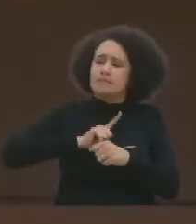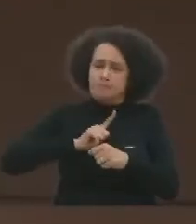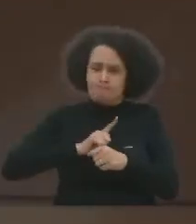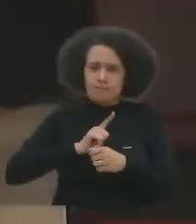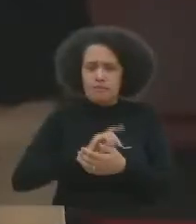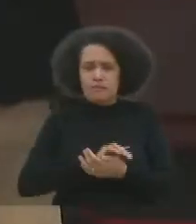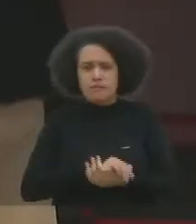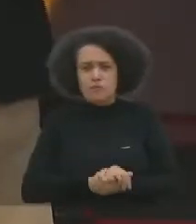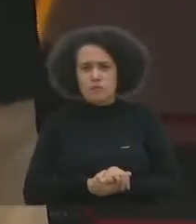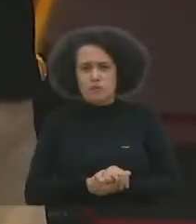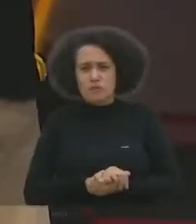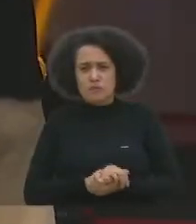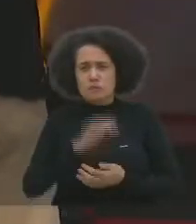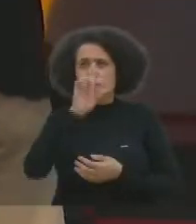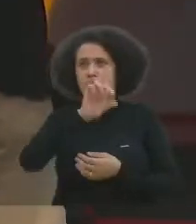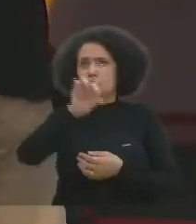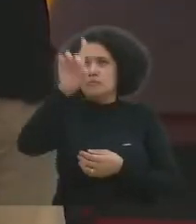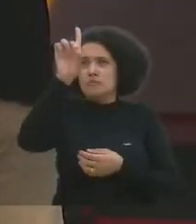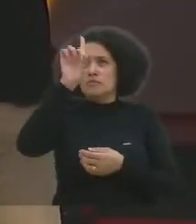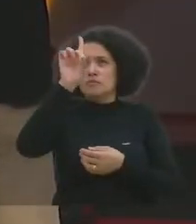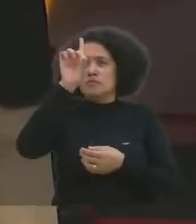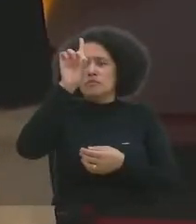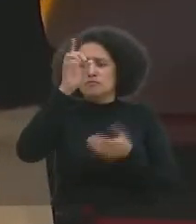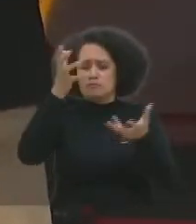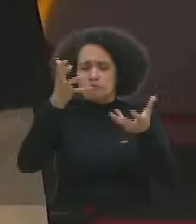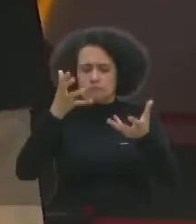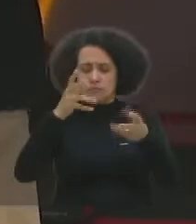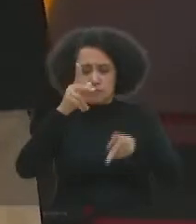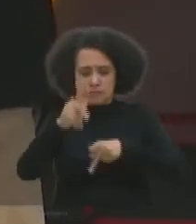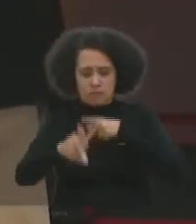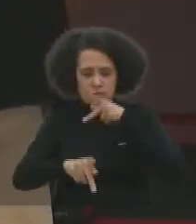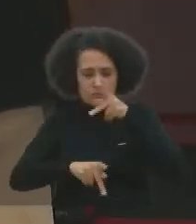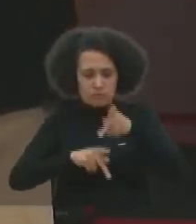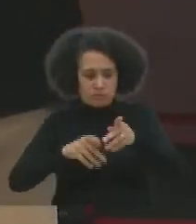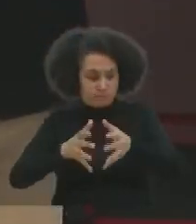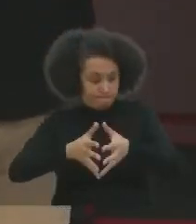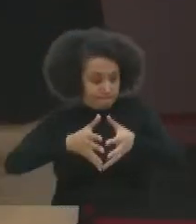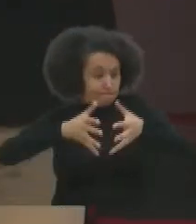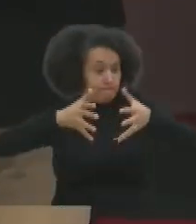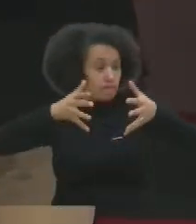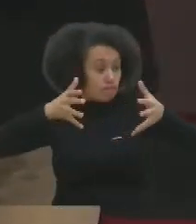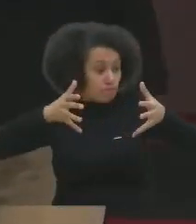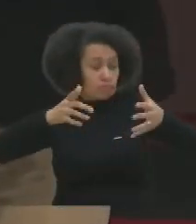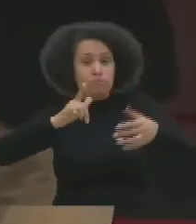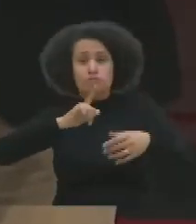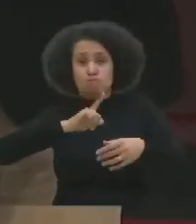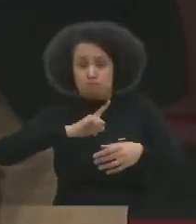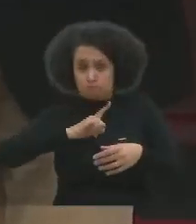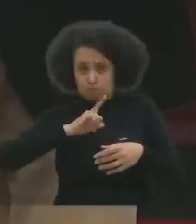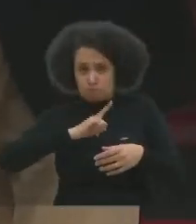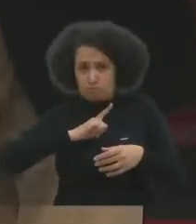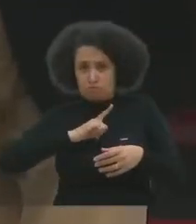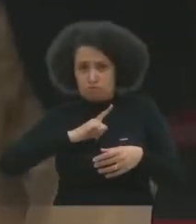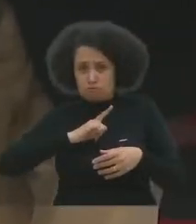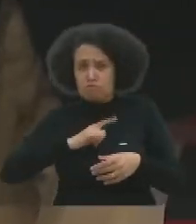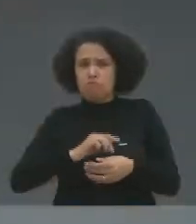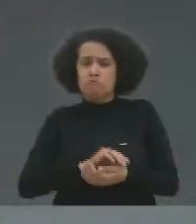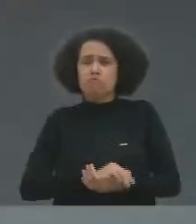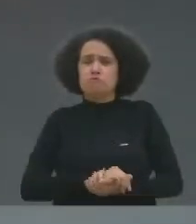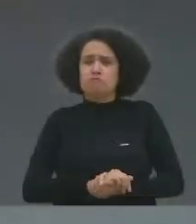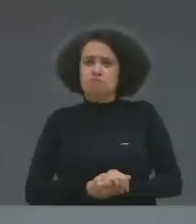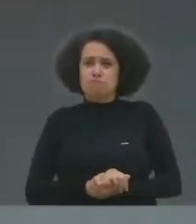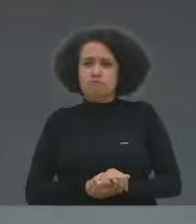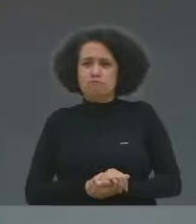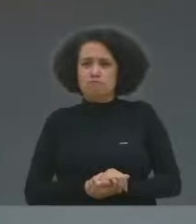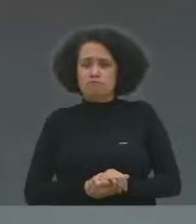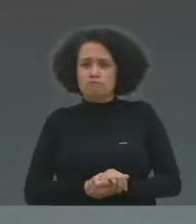great. Deus quer que o seu povo seja grande. If we humble ourselves before his mighty hand, in due